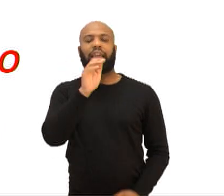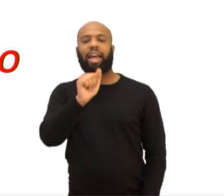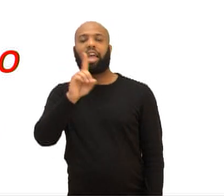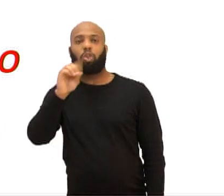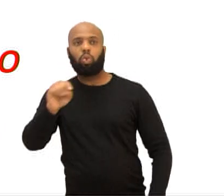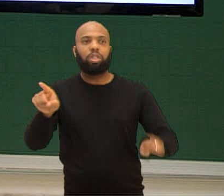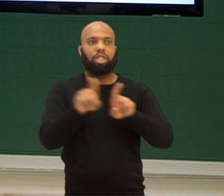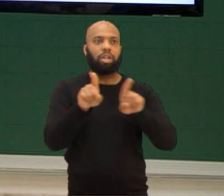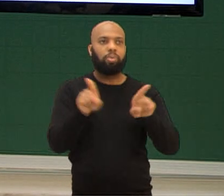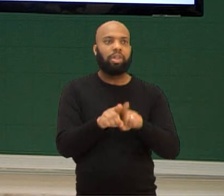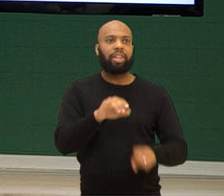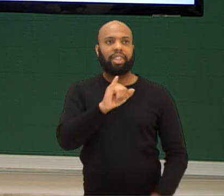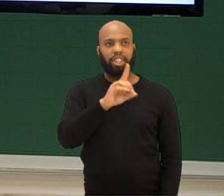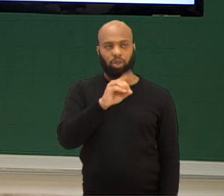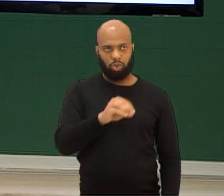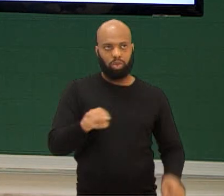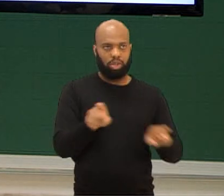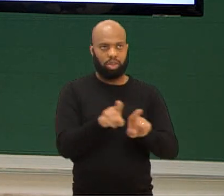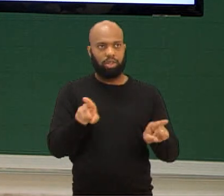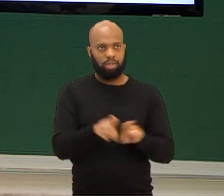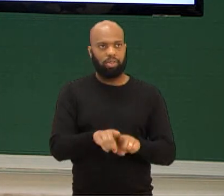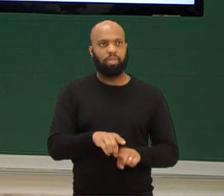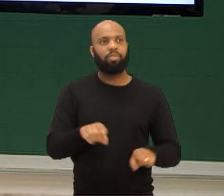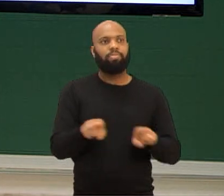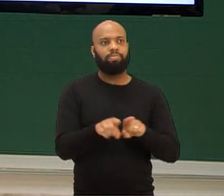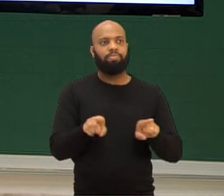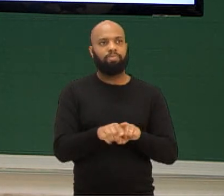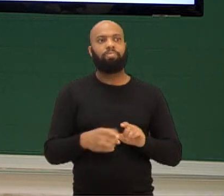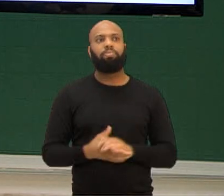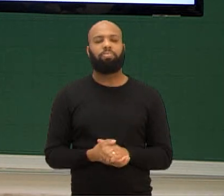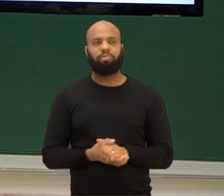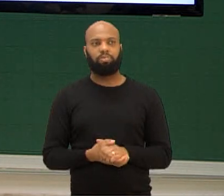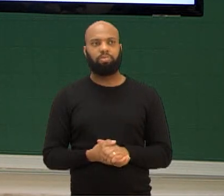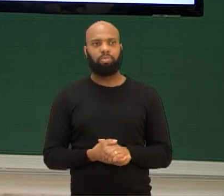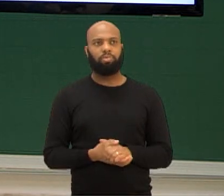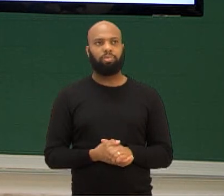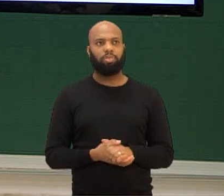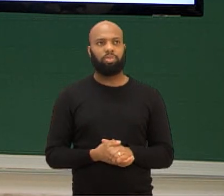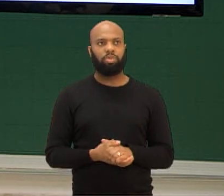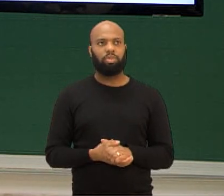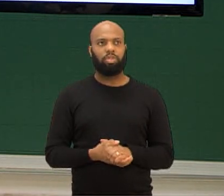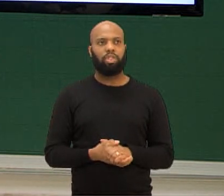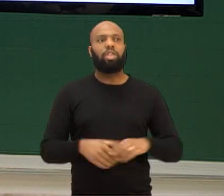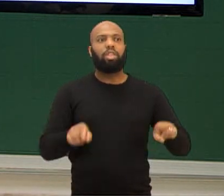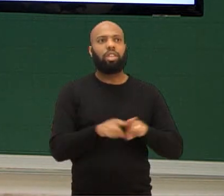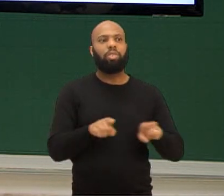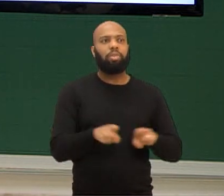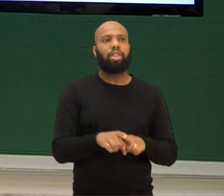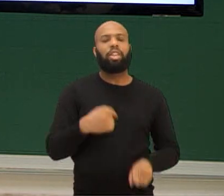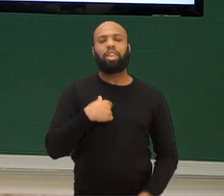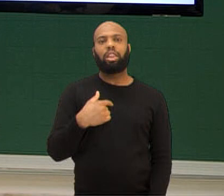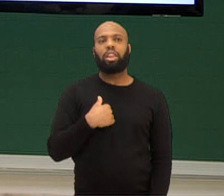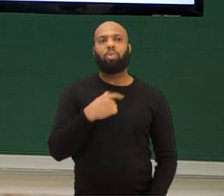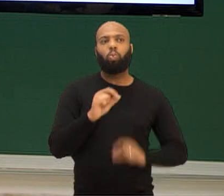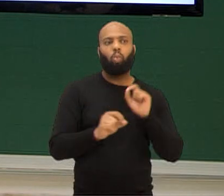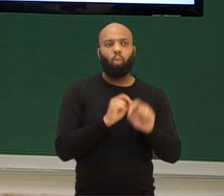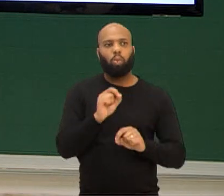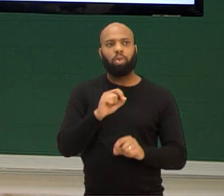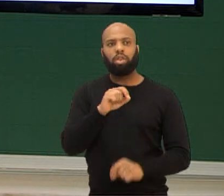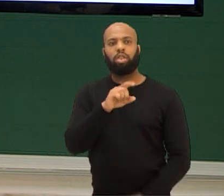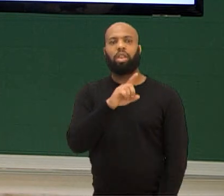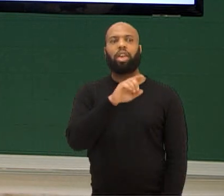ar, ado. Verbos terminados em ir, ido. Eu he comido, eu